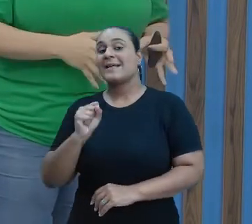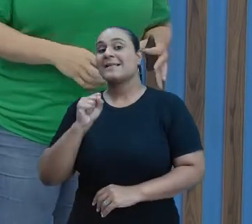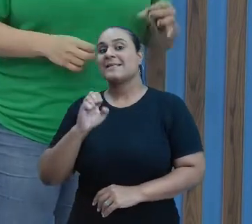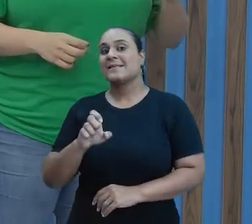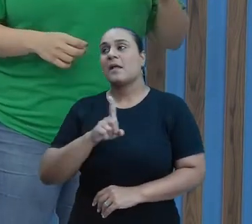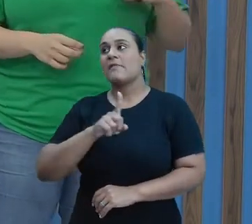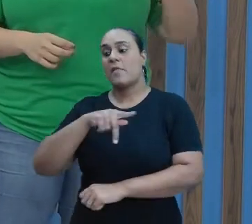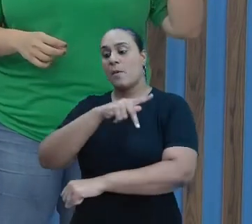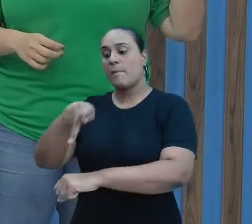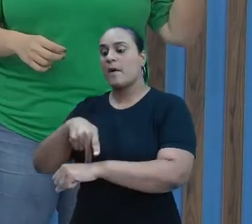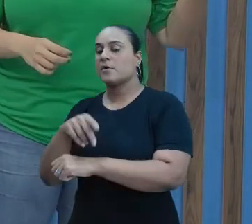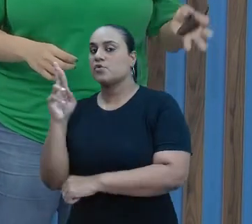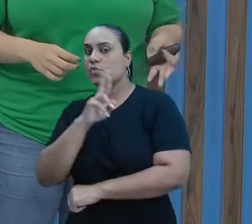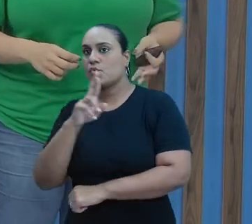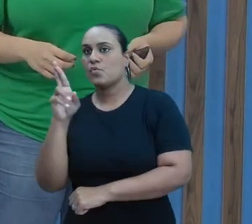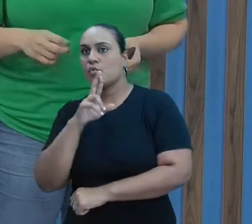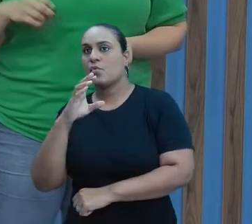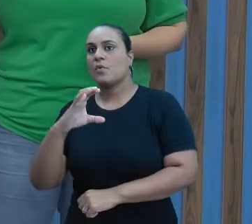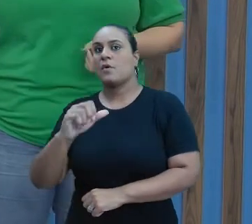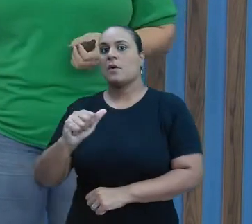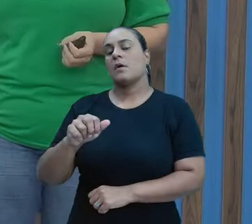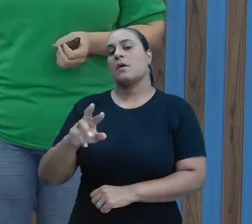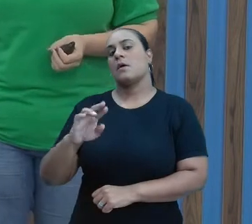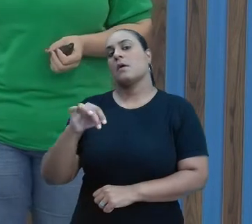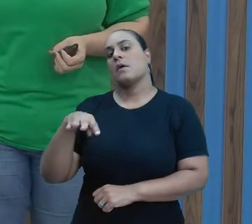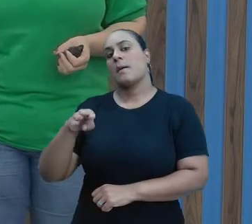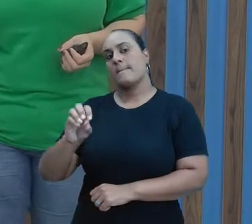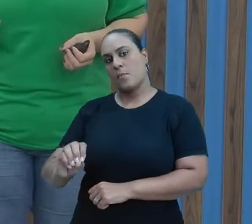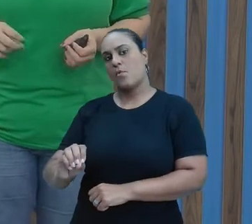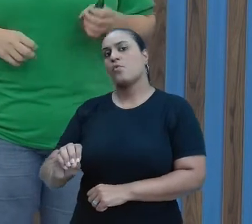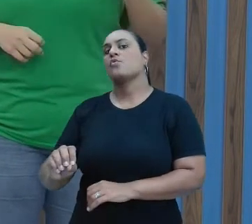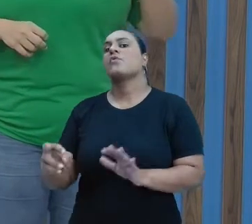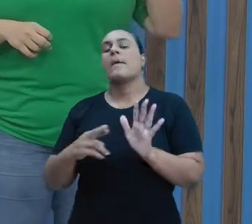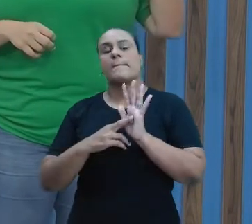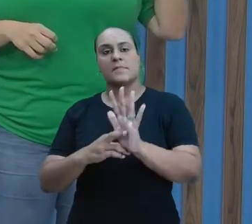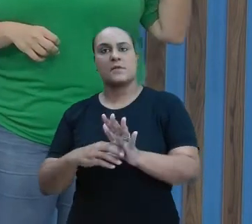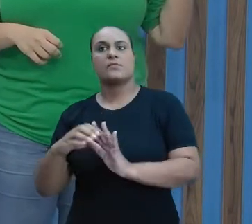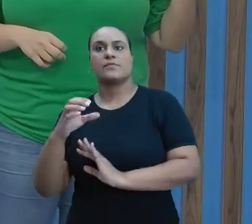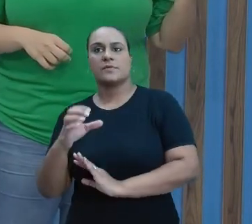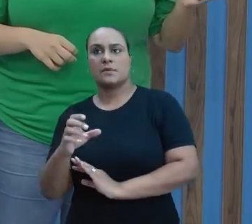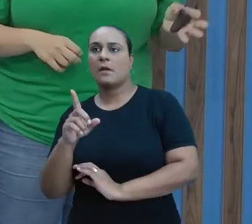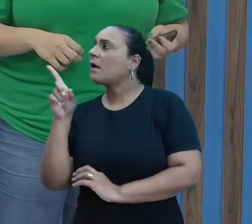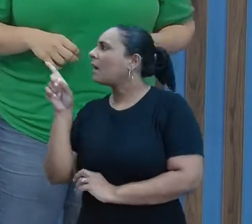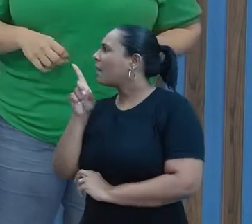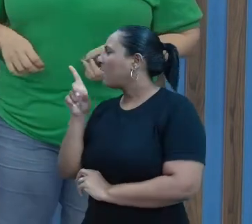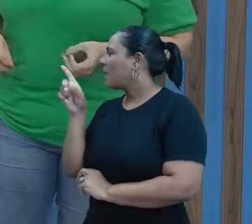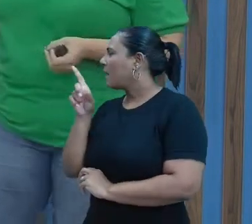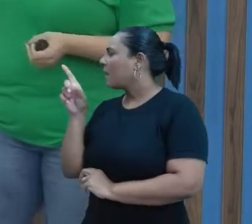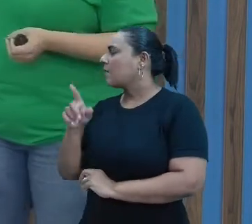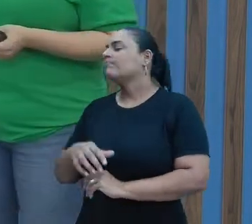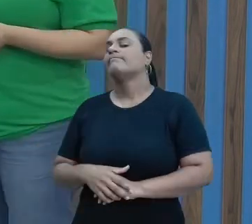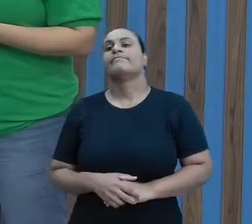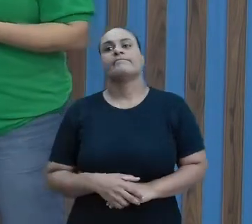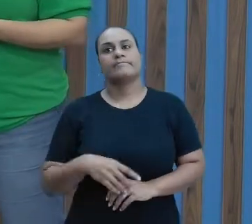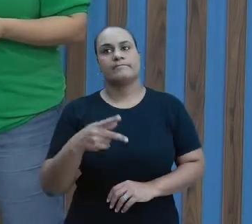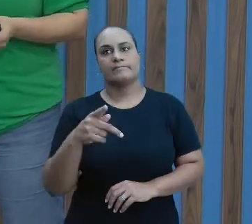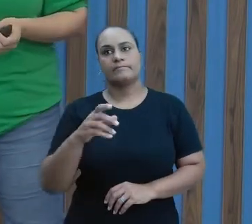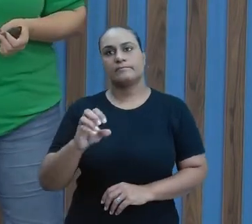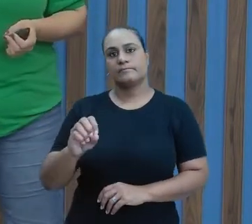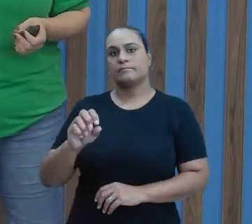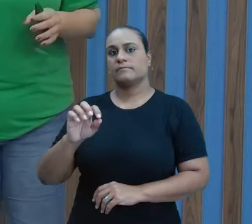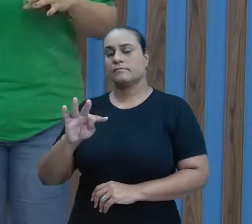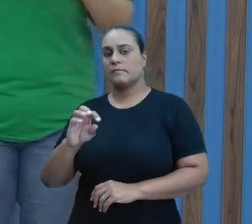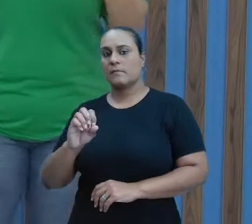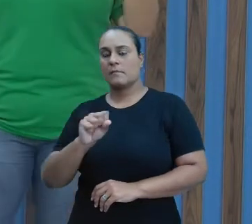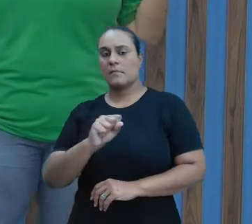Rússia, o carbono vai ser C, o neônio vai ser Ne, o alumínio vai ser Al, o potássio vai ser